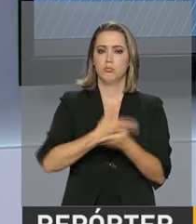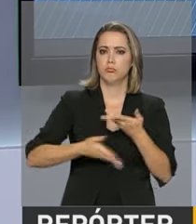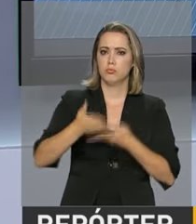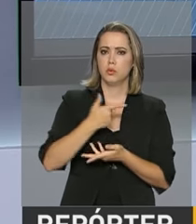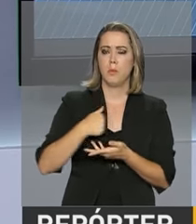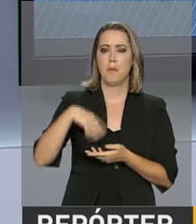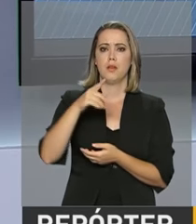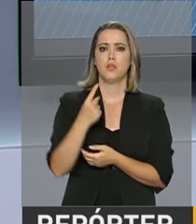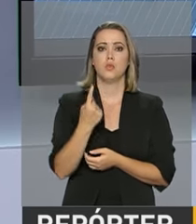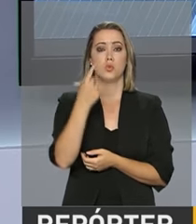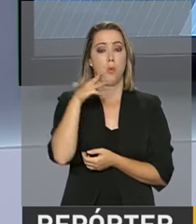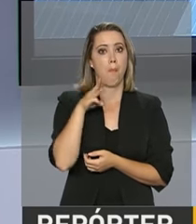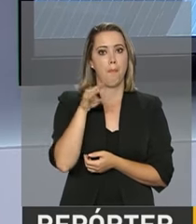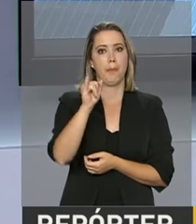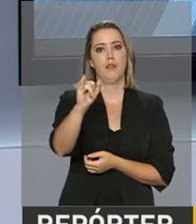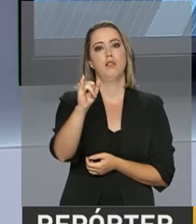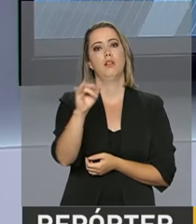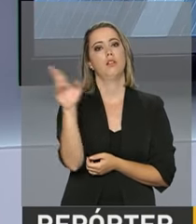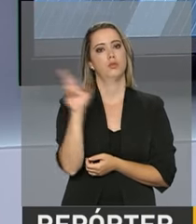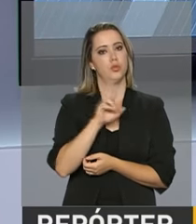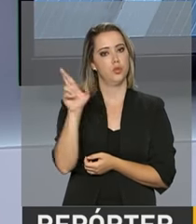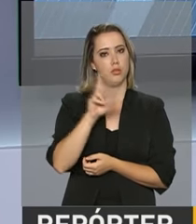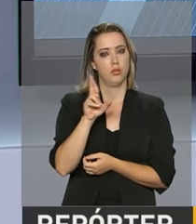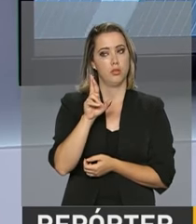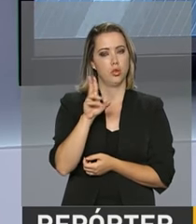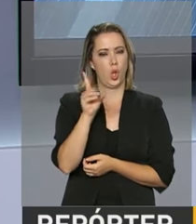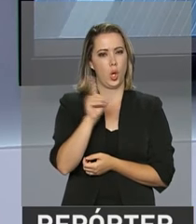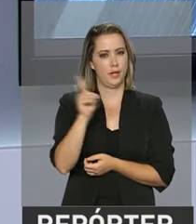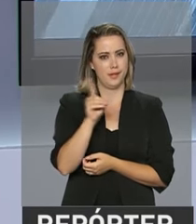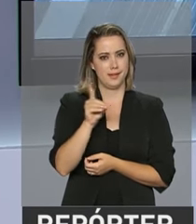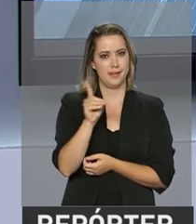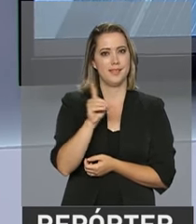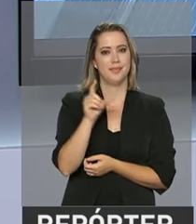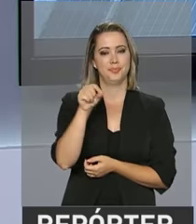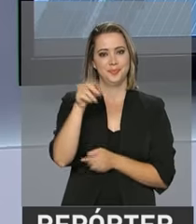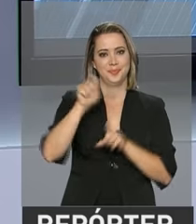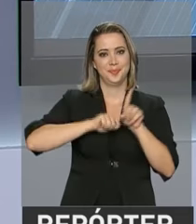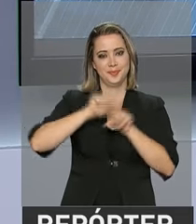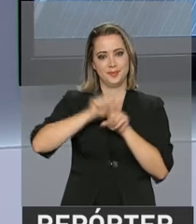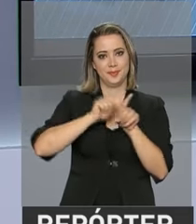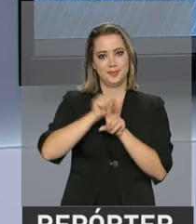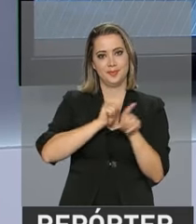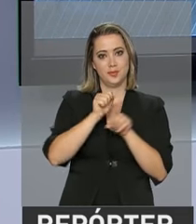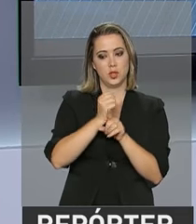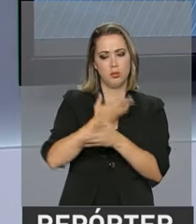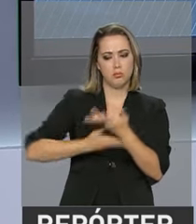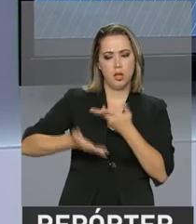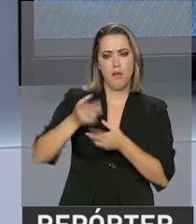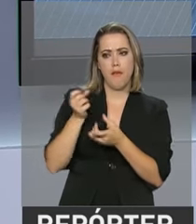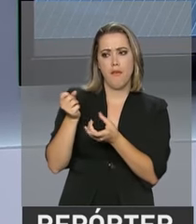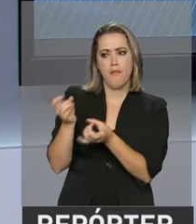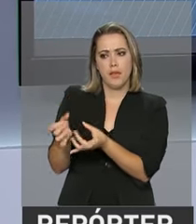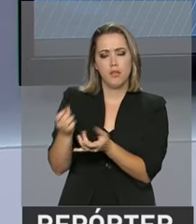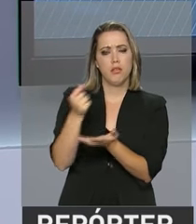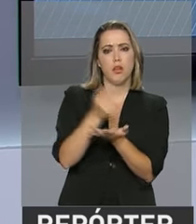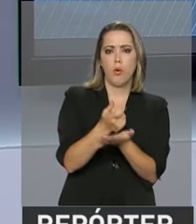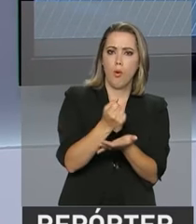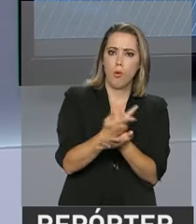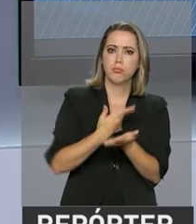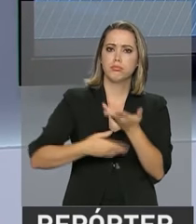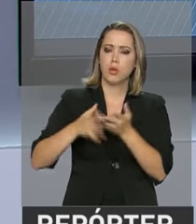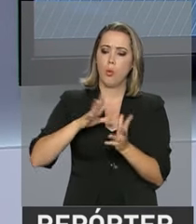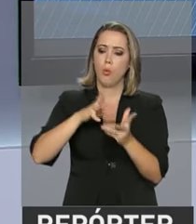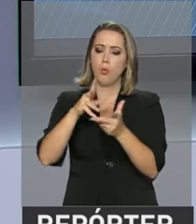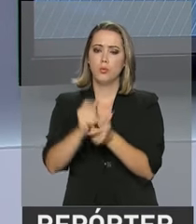e quatrocentos milhões de dólares no mês as transações correntes representam as operações do país com o exterior e o